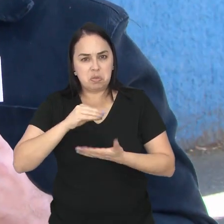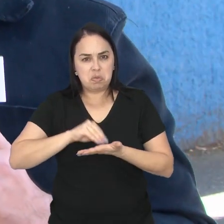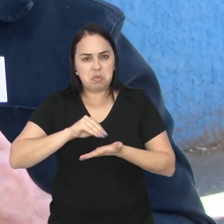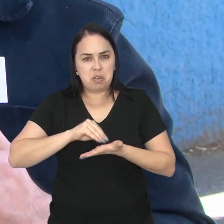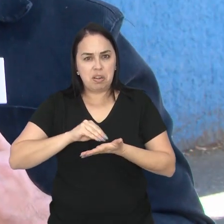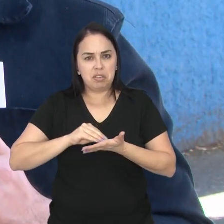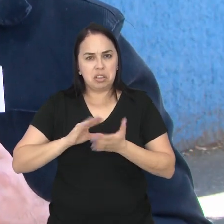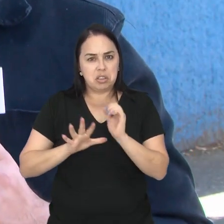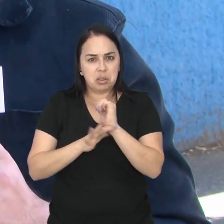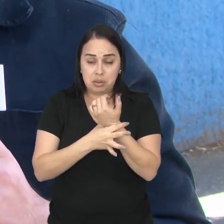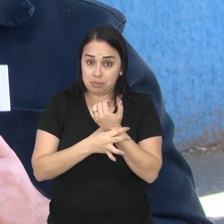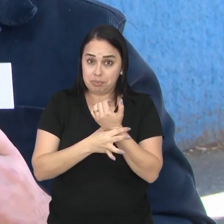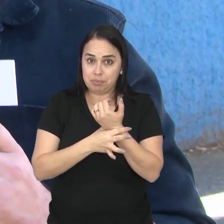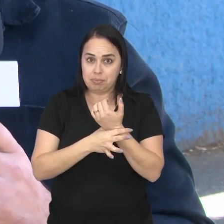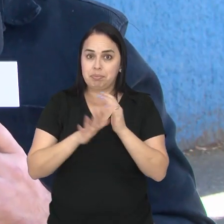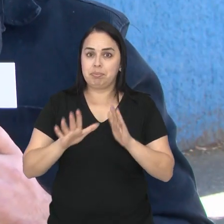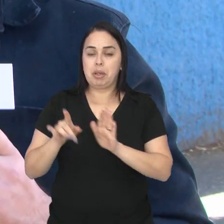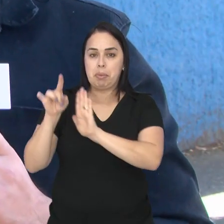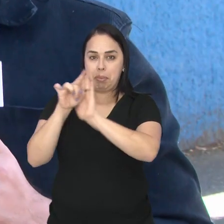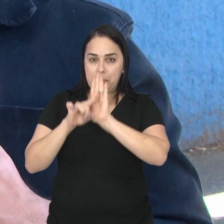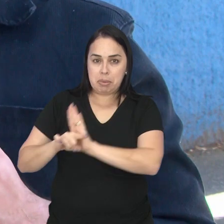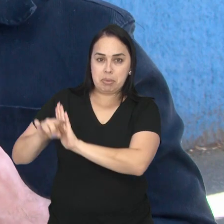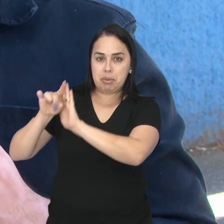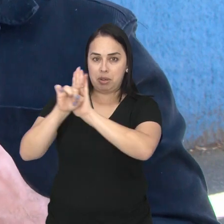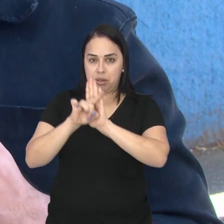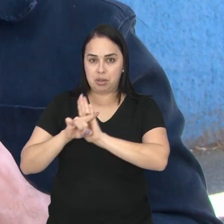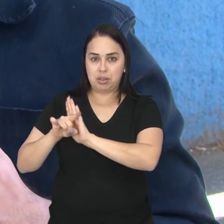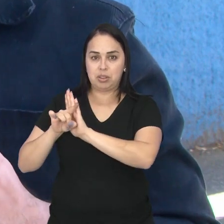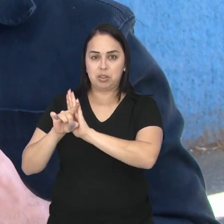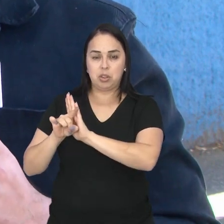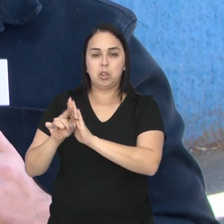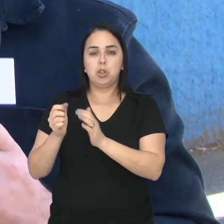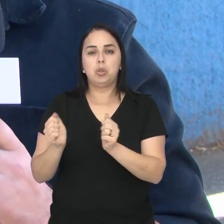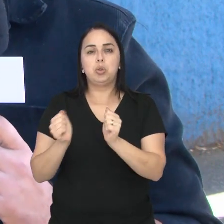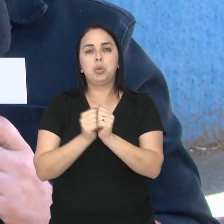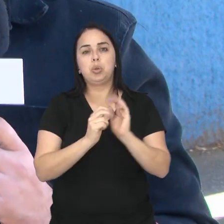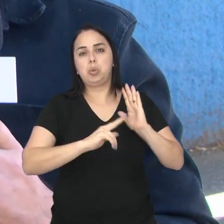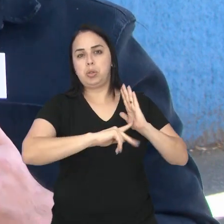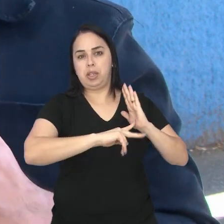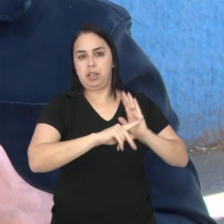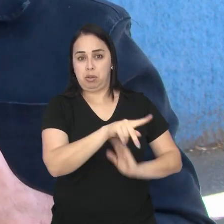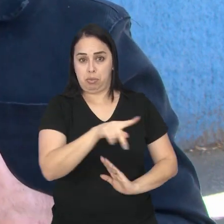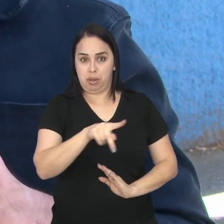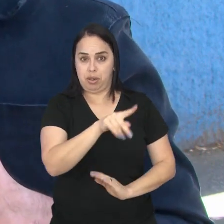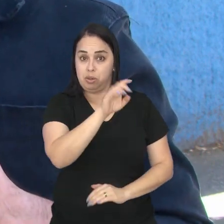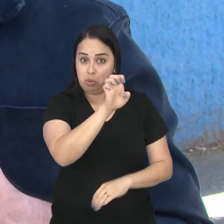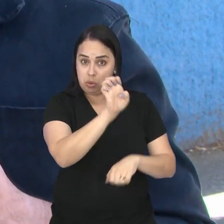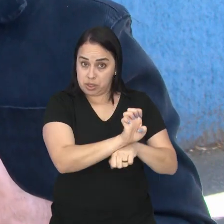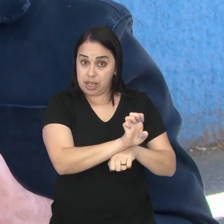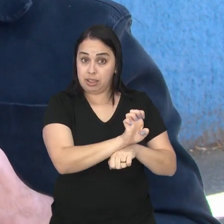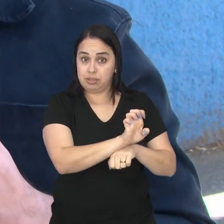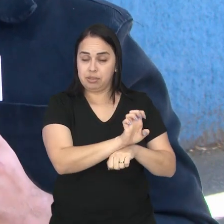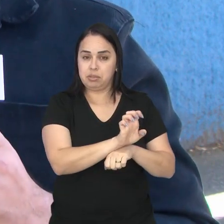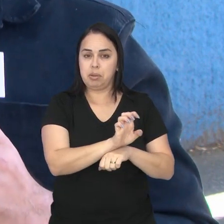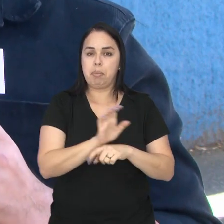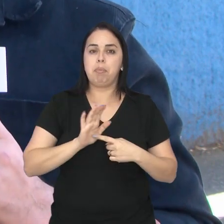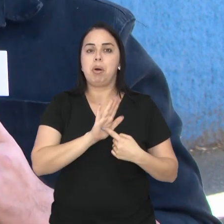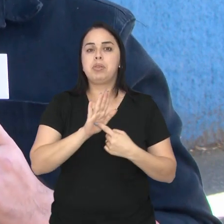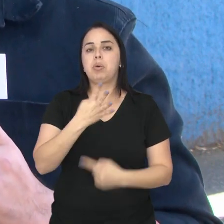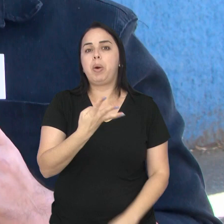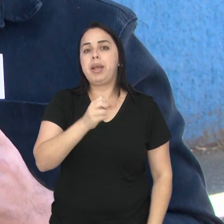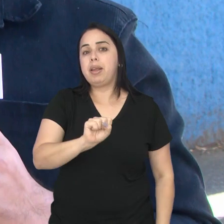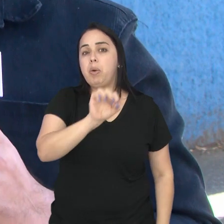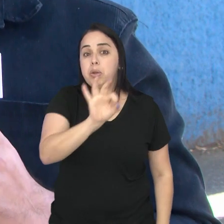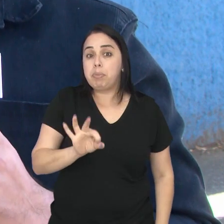de insegurança é constante uma pesquisa do Instituto locomotiva junto ao sindicato dos professores do estado aponta